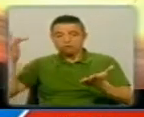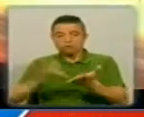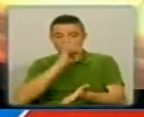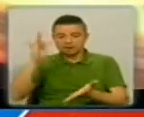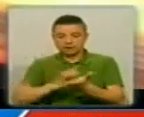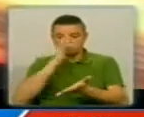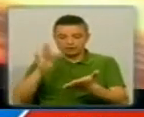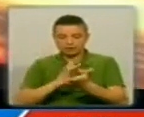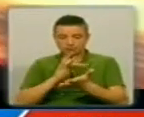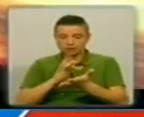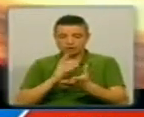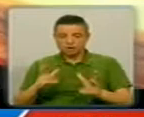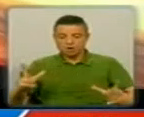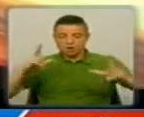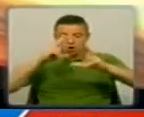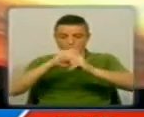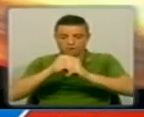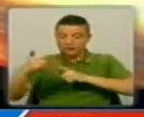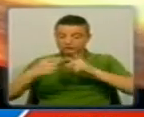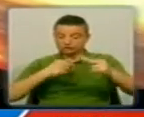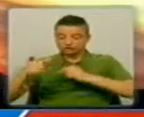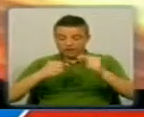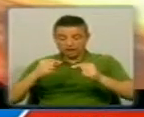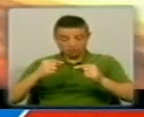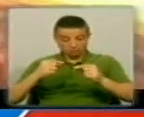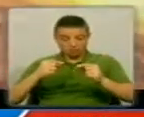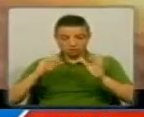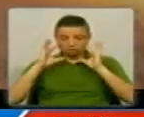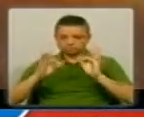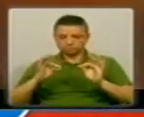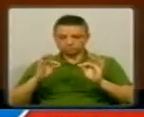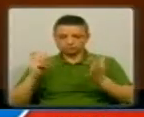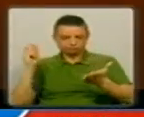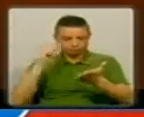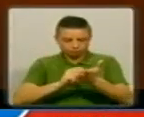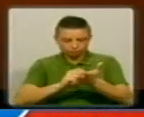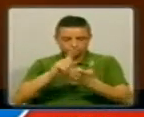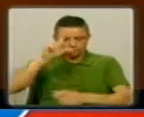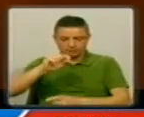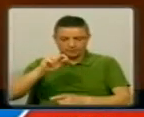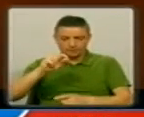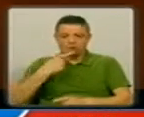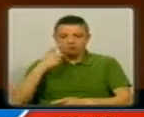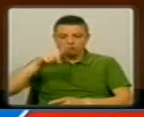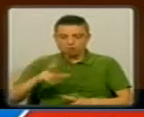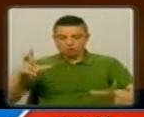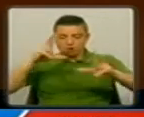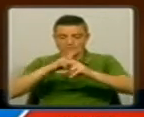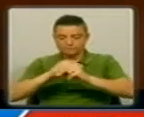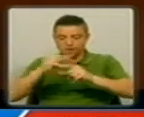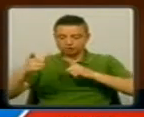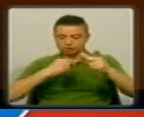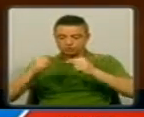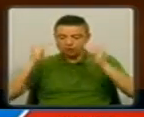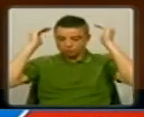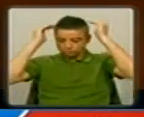intitulado precisamente de Nova Stella, a nova estrela, como que registando também nessa altura um aparecimento de uma nova estrela no céu.